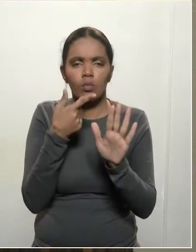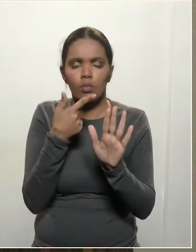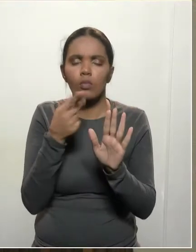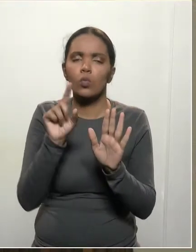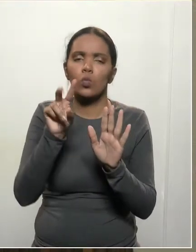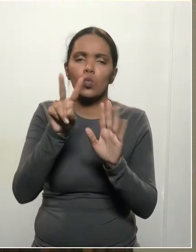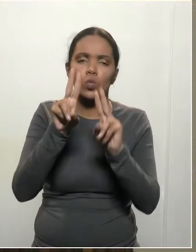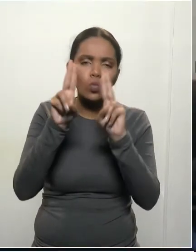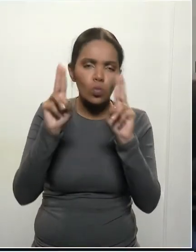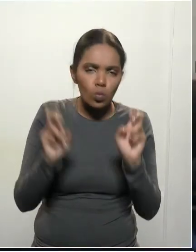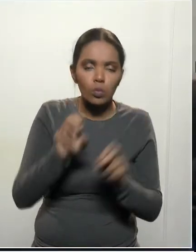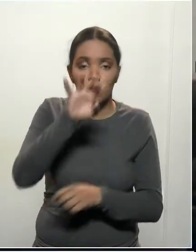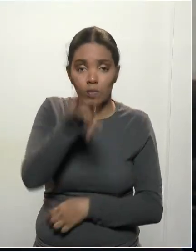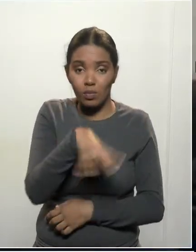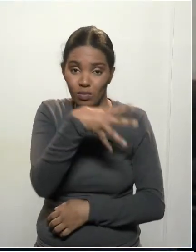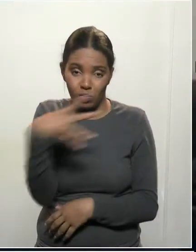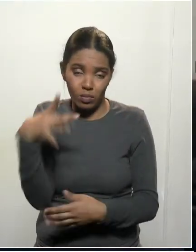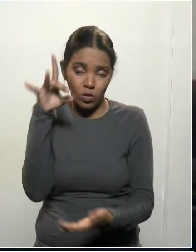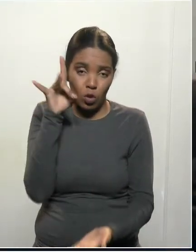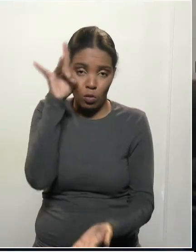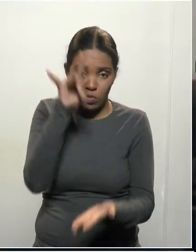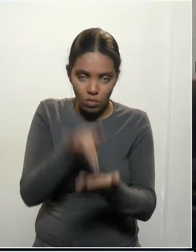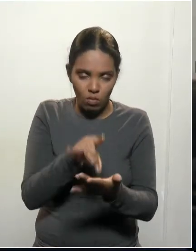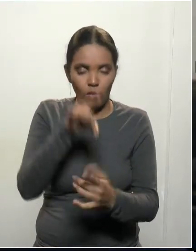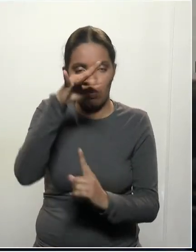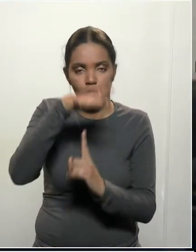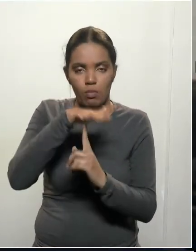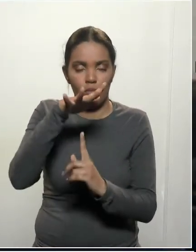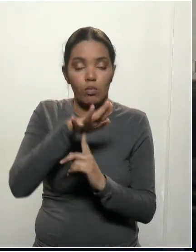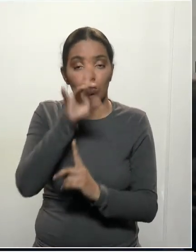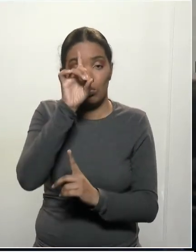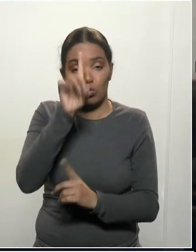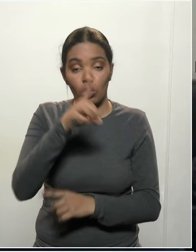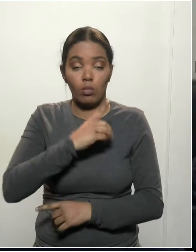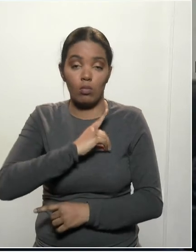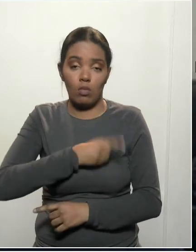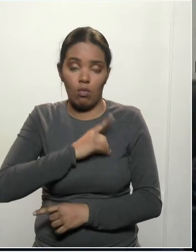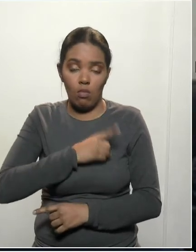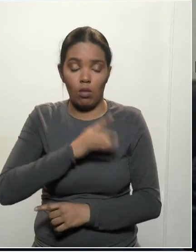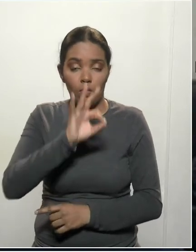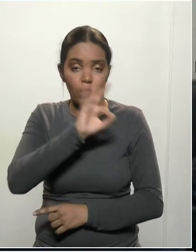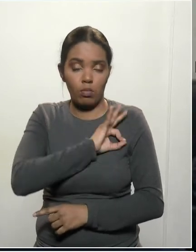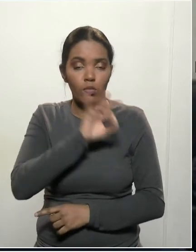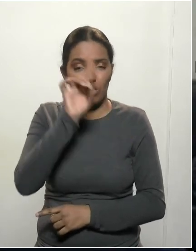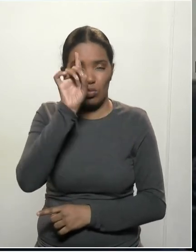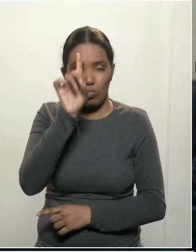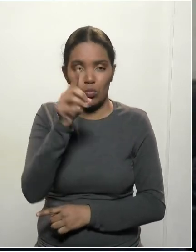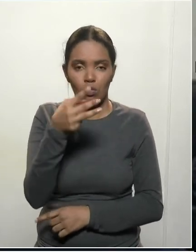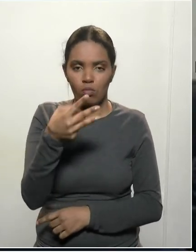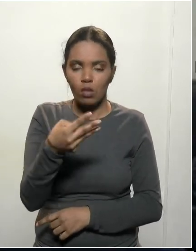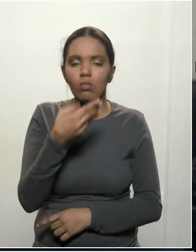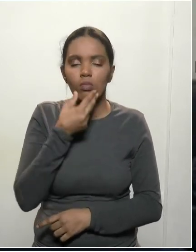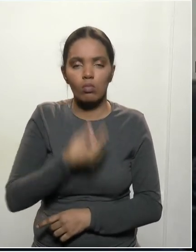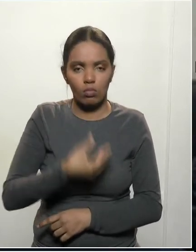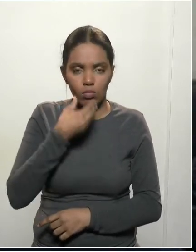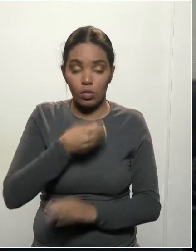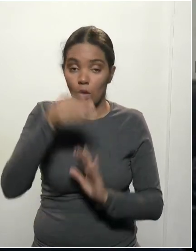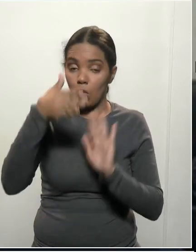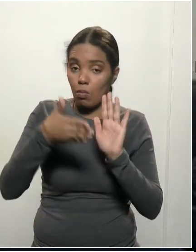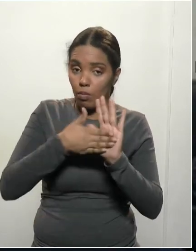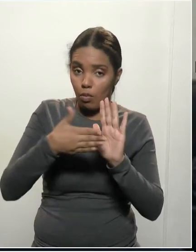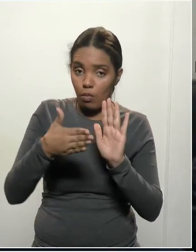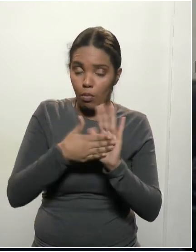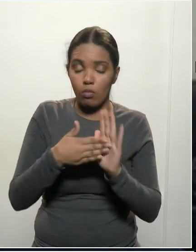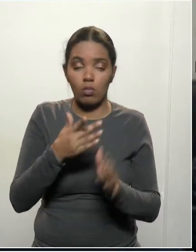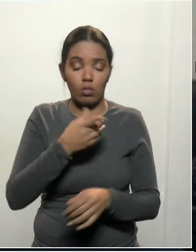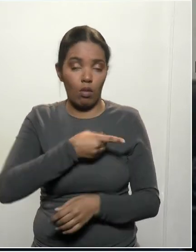calendário oficial do Estado do Paraná o dia do delegado de polícia, a ser comemorado dia 3 de dezembro. Proposta é um projeto de lei do